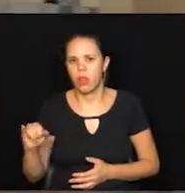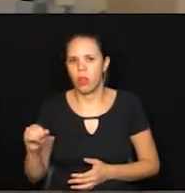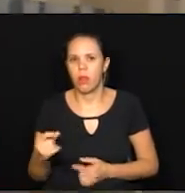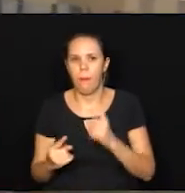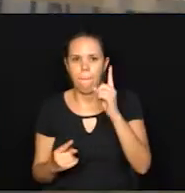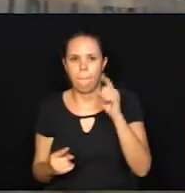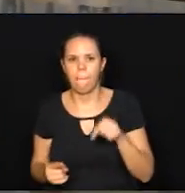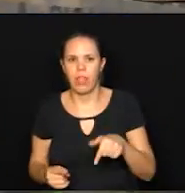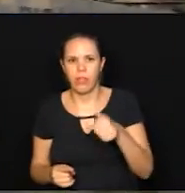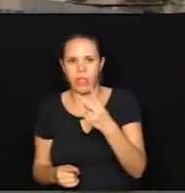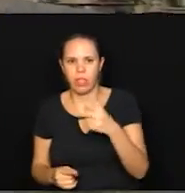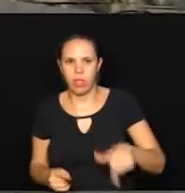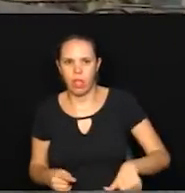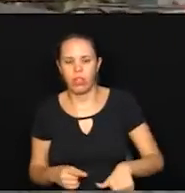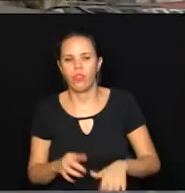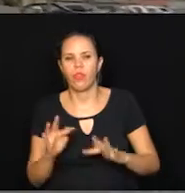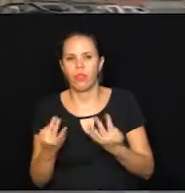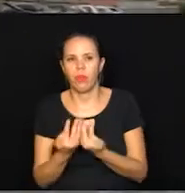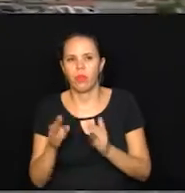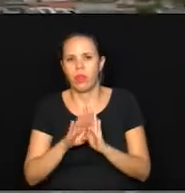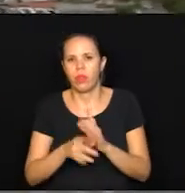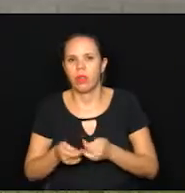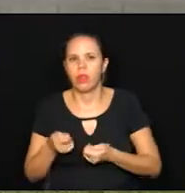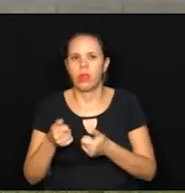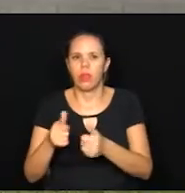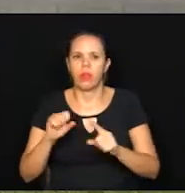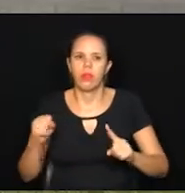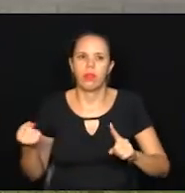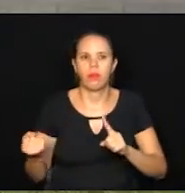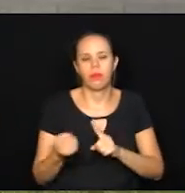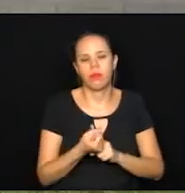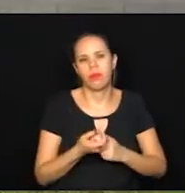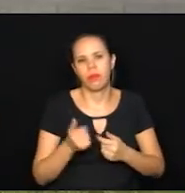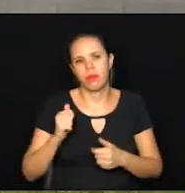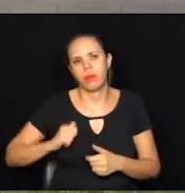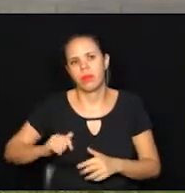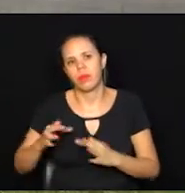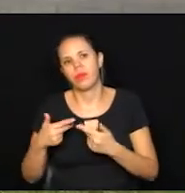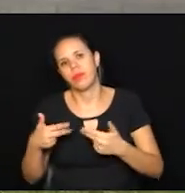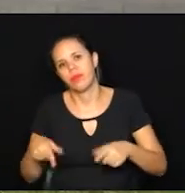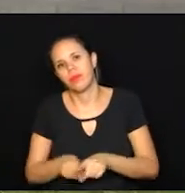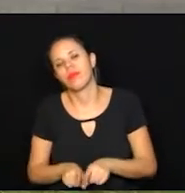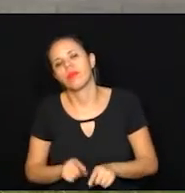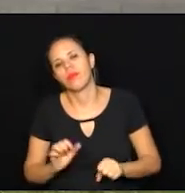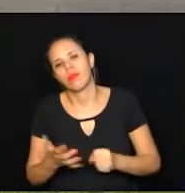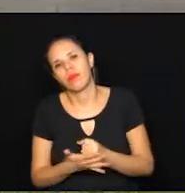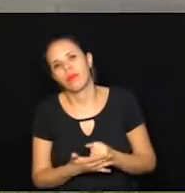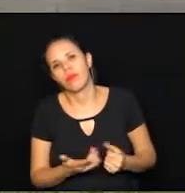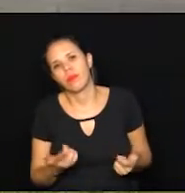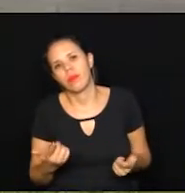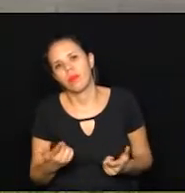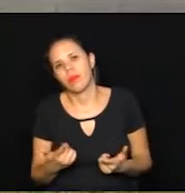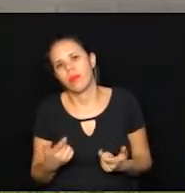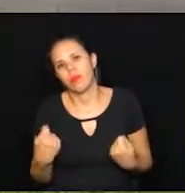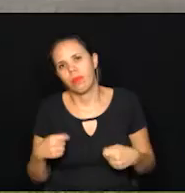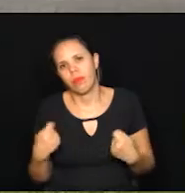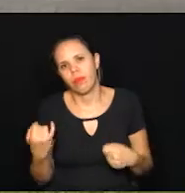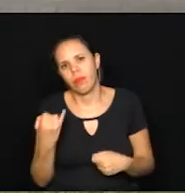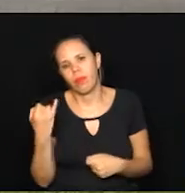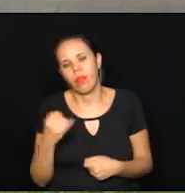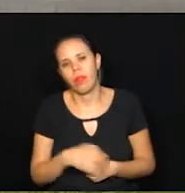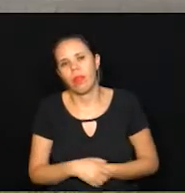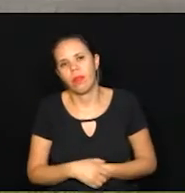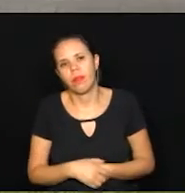famílias beneficiárias de programas sociais. Nessa questão da pandemia, realmente se faz ainda mais